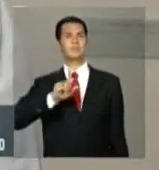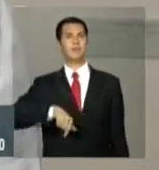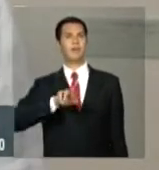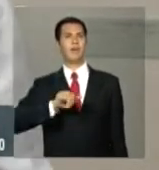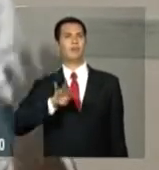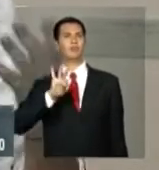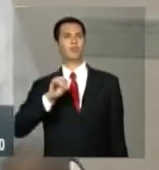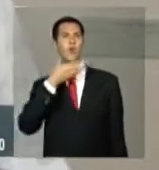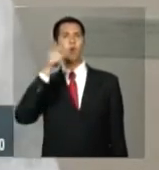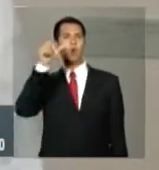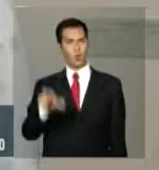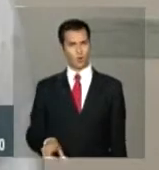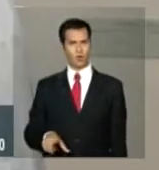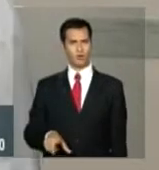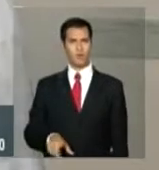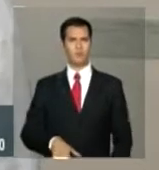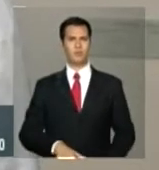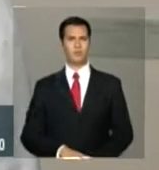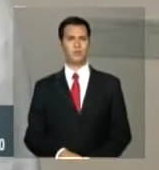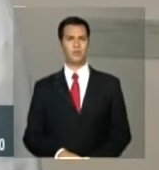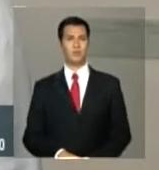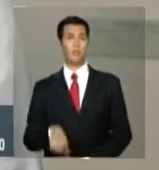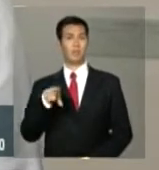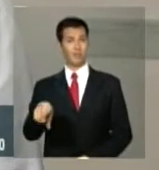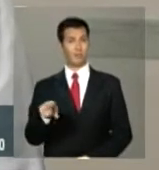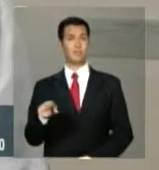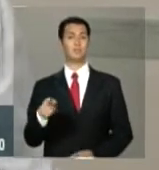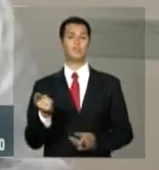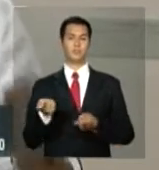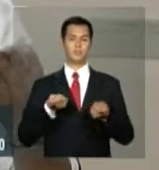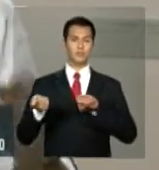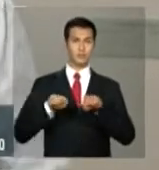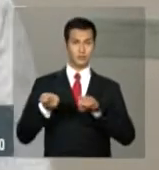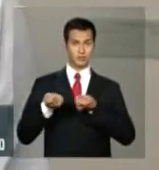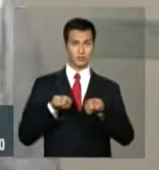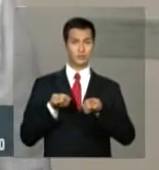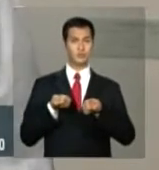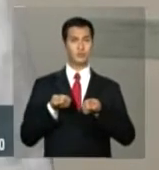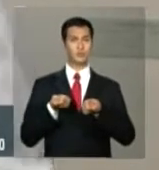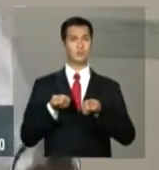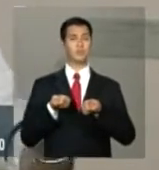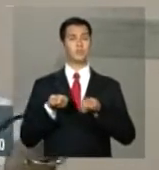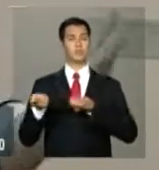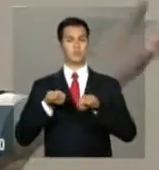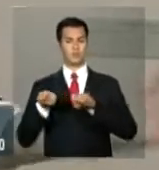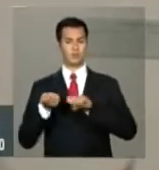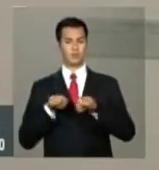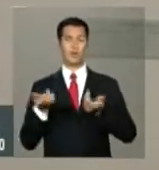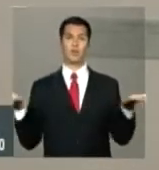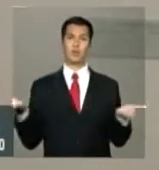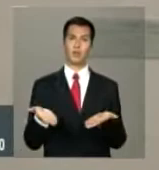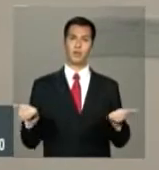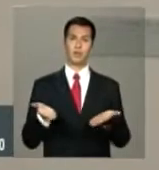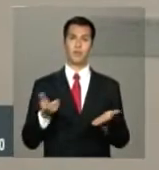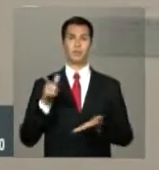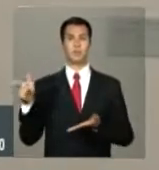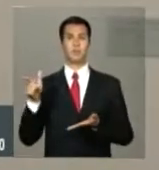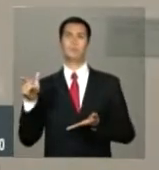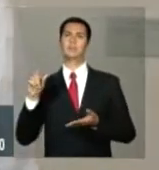que era o gestor do Bankia, que era gestor do Bankia e que agora saiu do